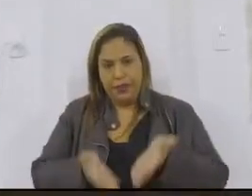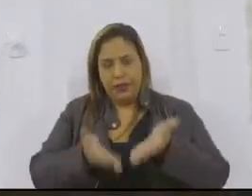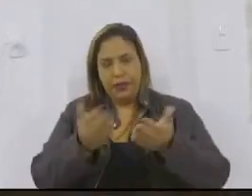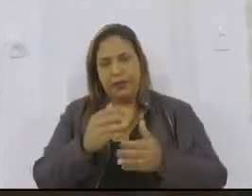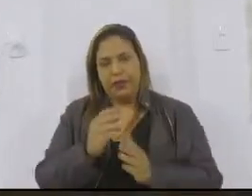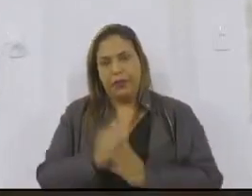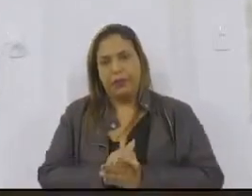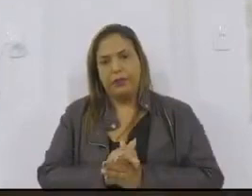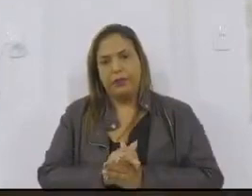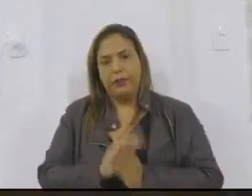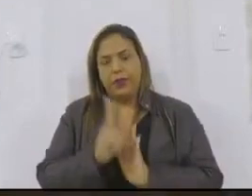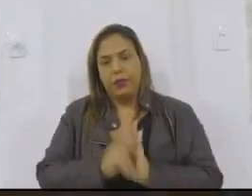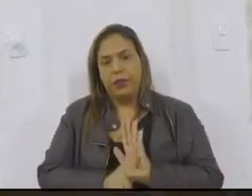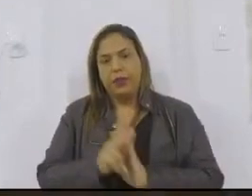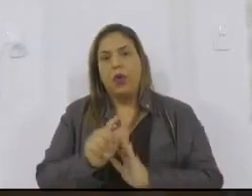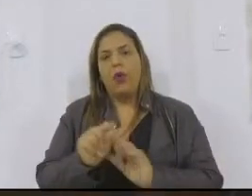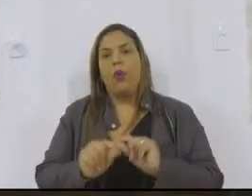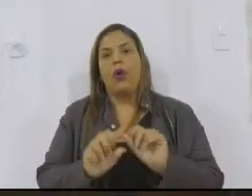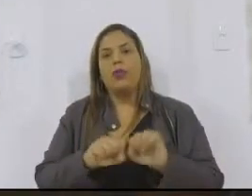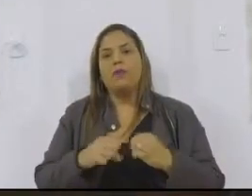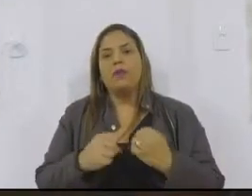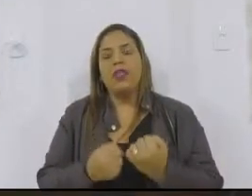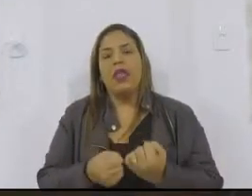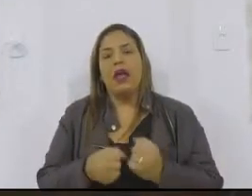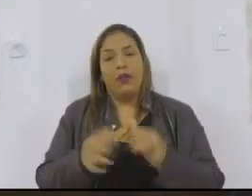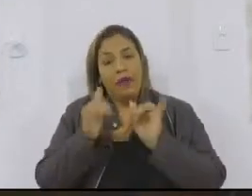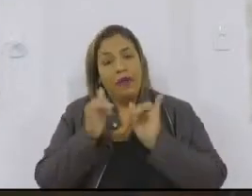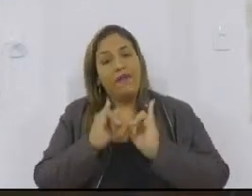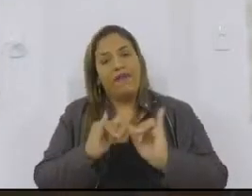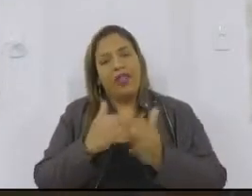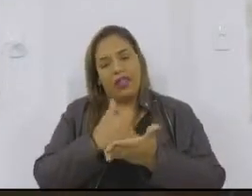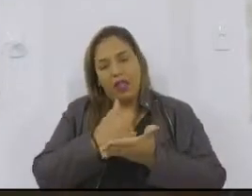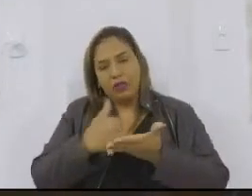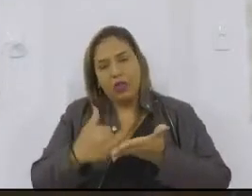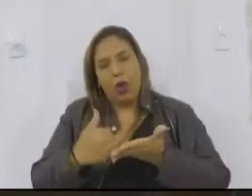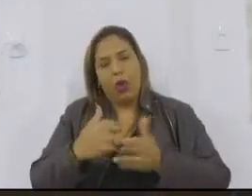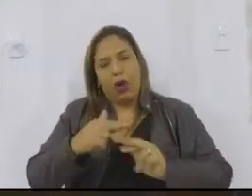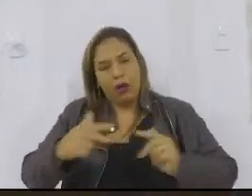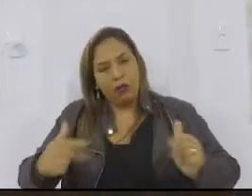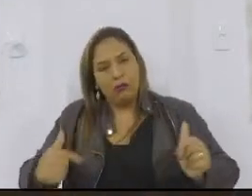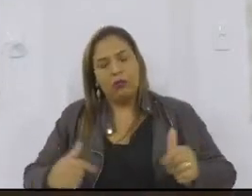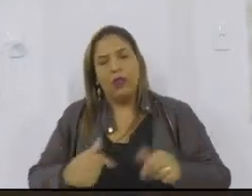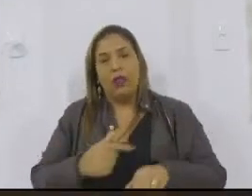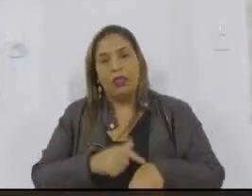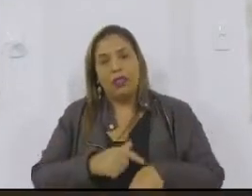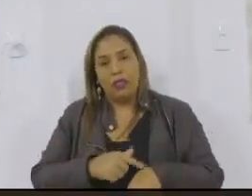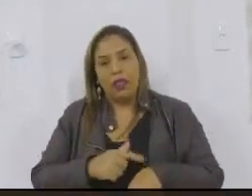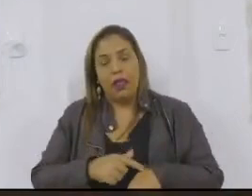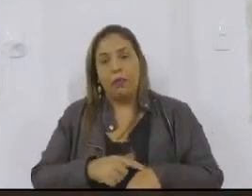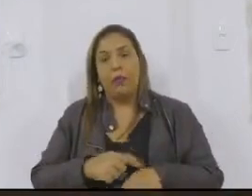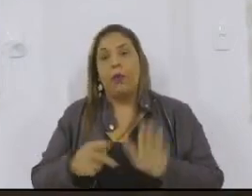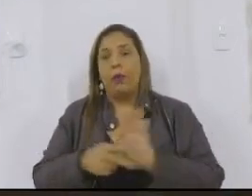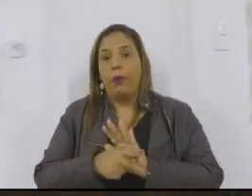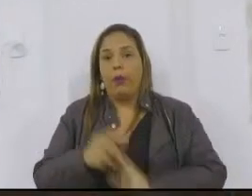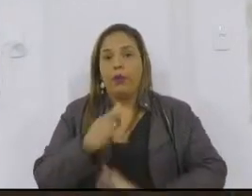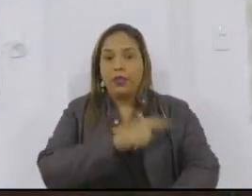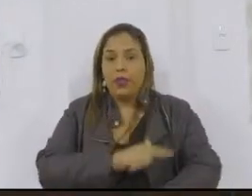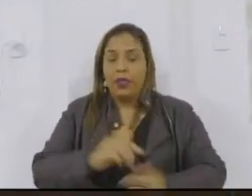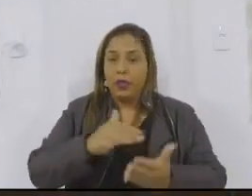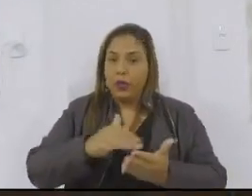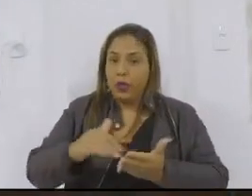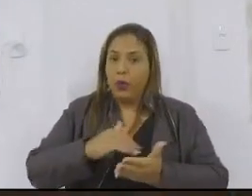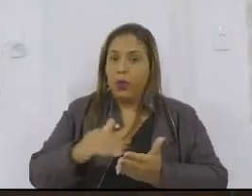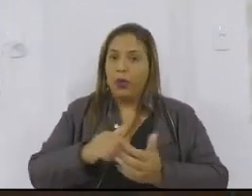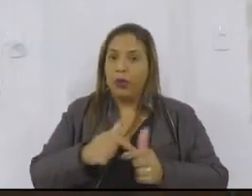a realização de seminário antidrogas em período determinado pela Secretaria Municipal de Educação no âmbito do